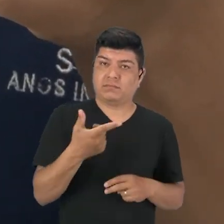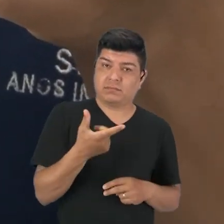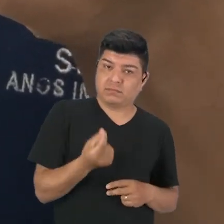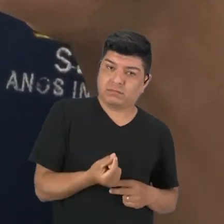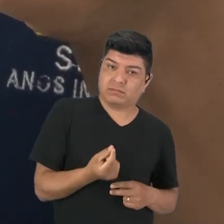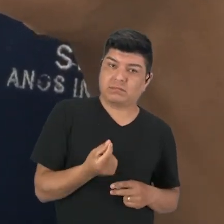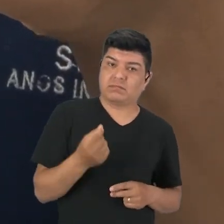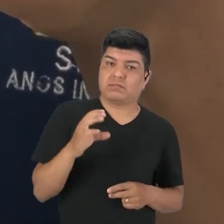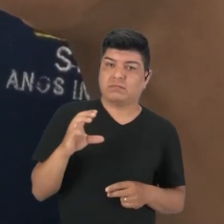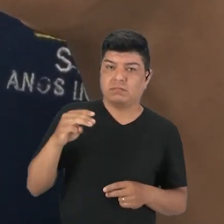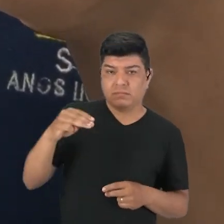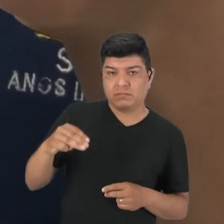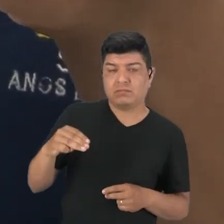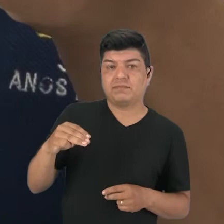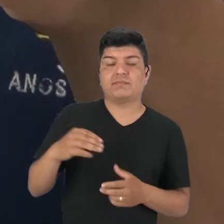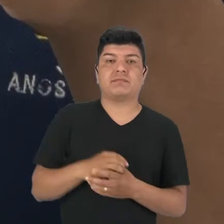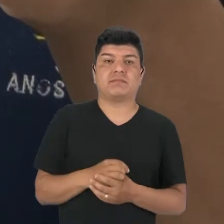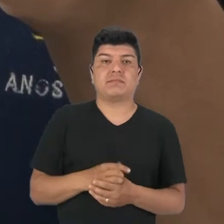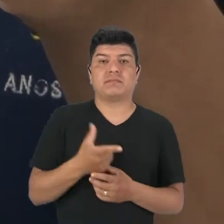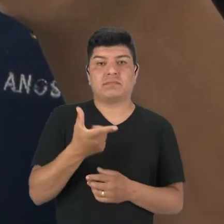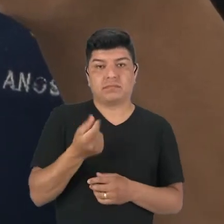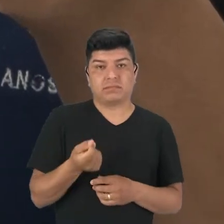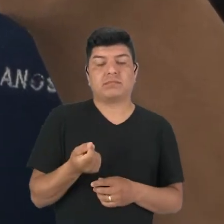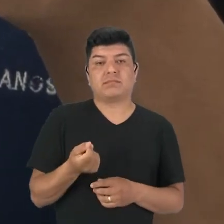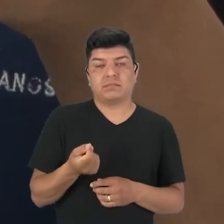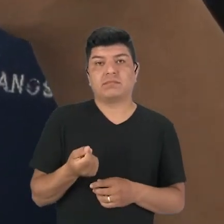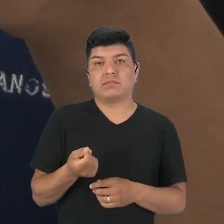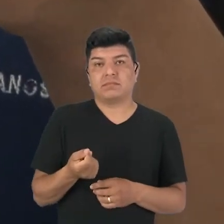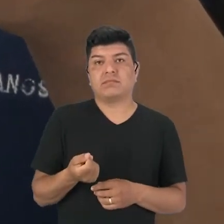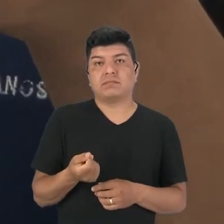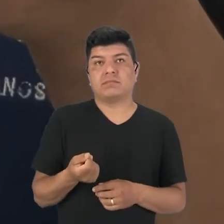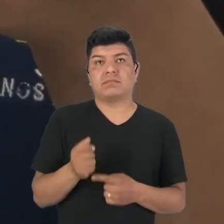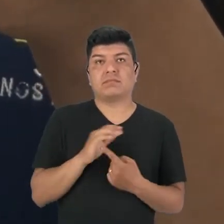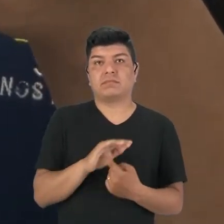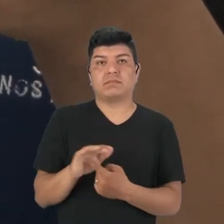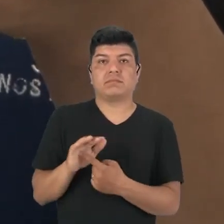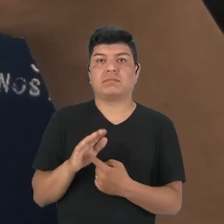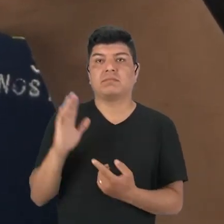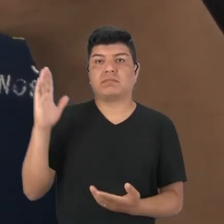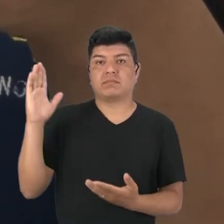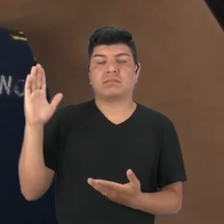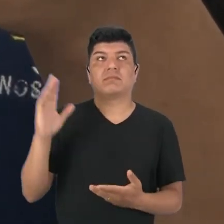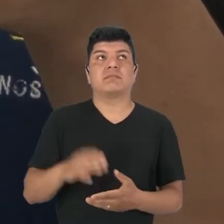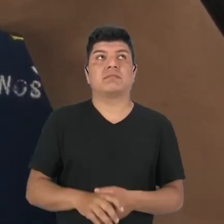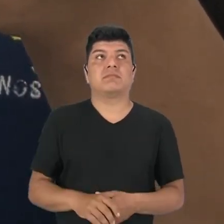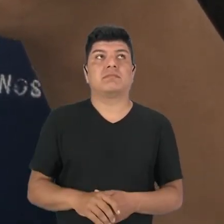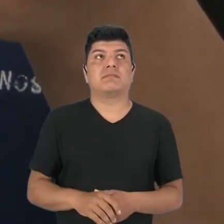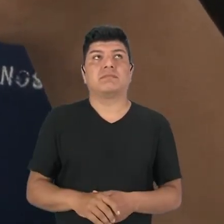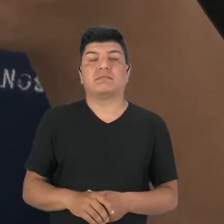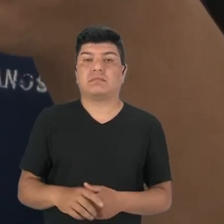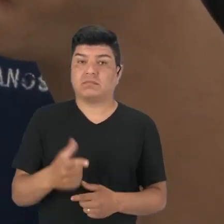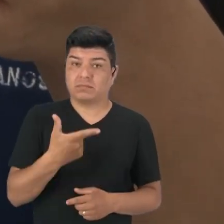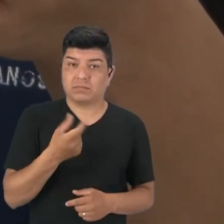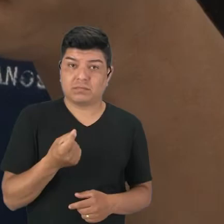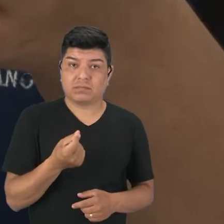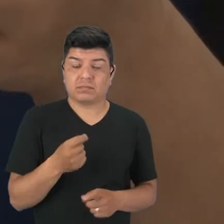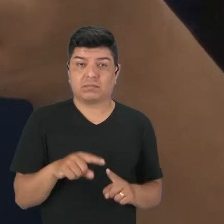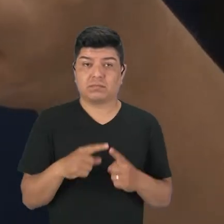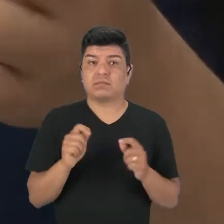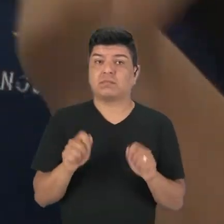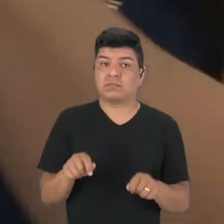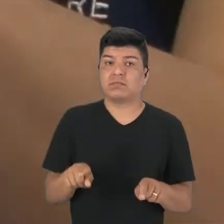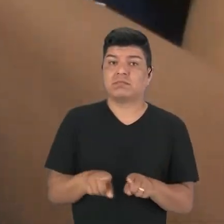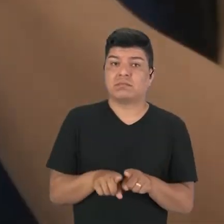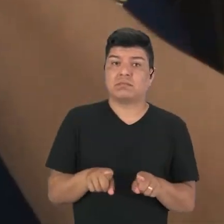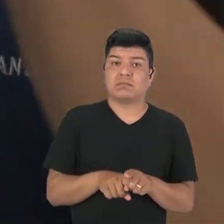20 centímetros. Não é no 20 que tá aqui meu dedo aqui, ó. Bem aqui, ó, 20. Mas eu também podia dizer